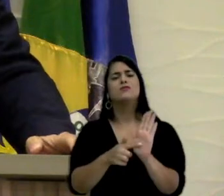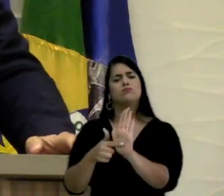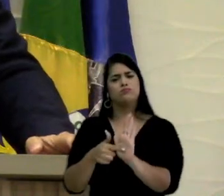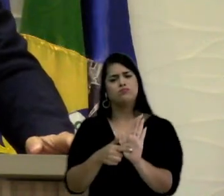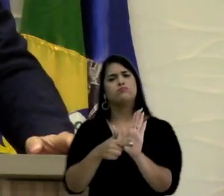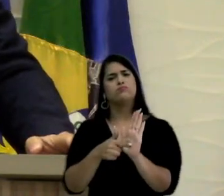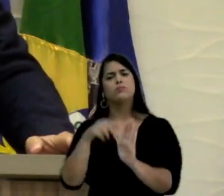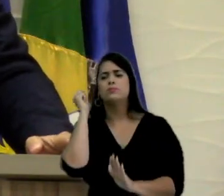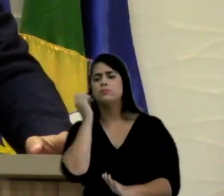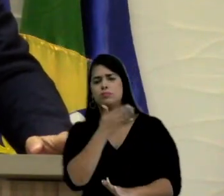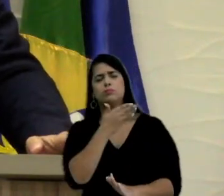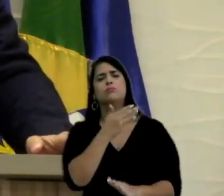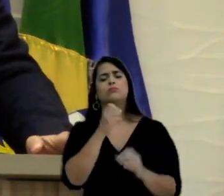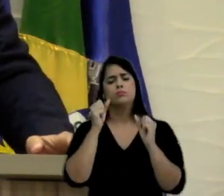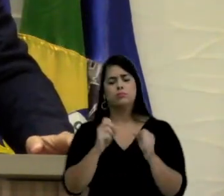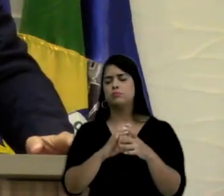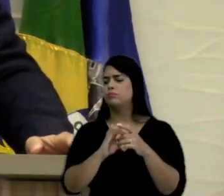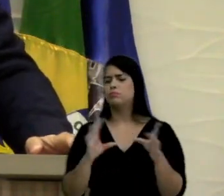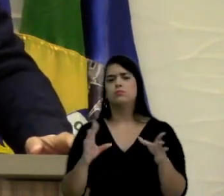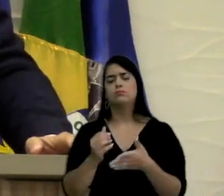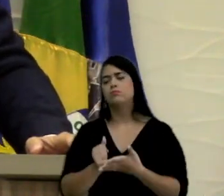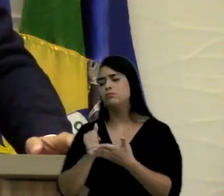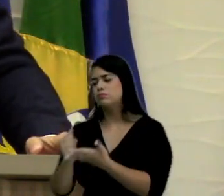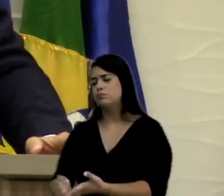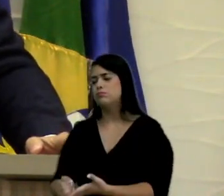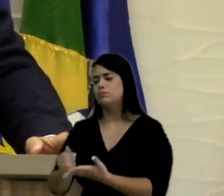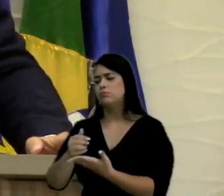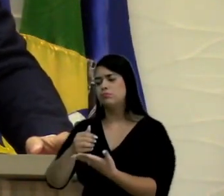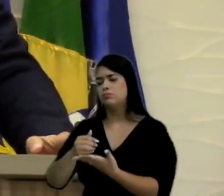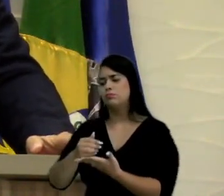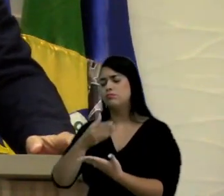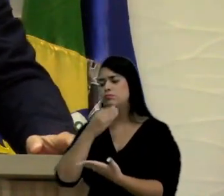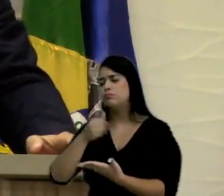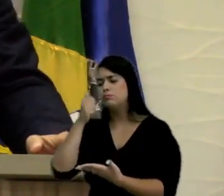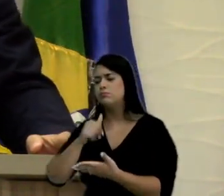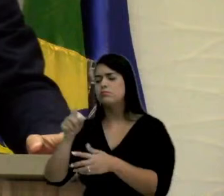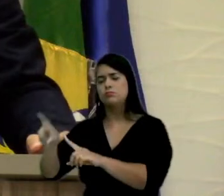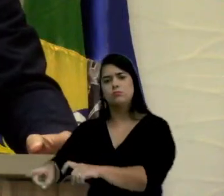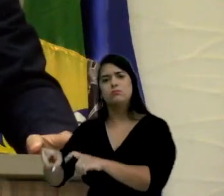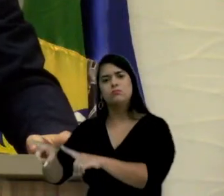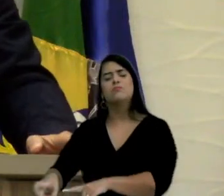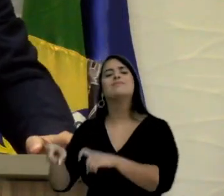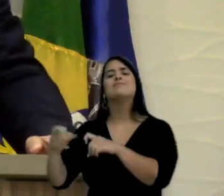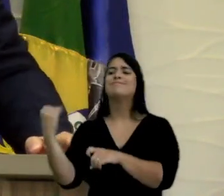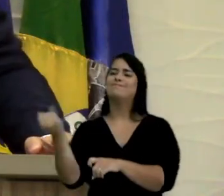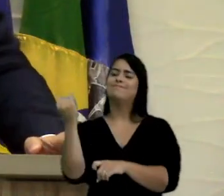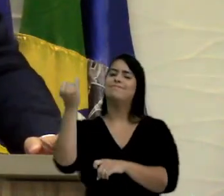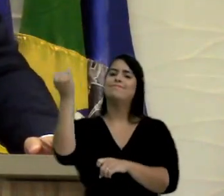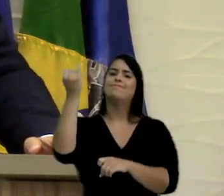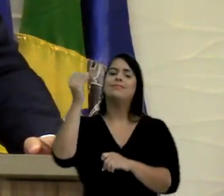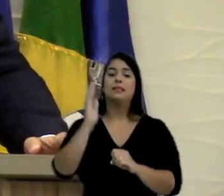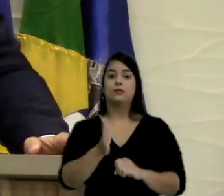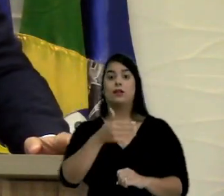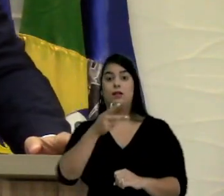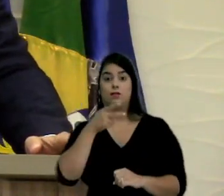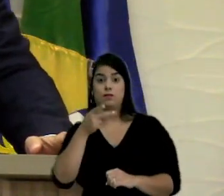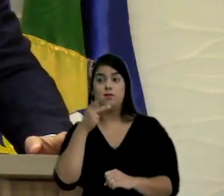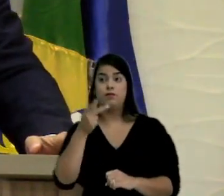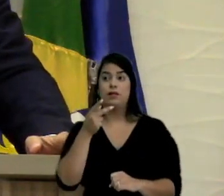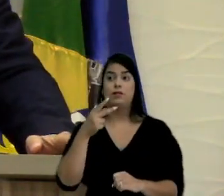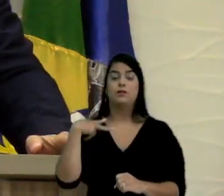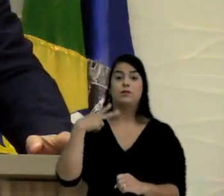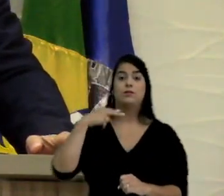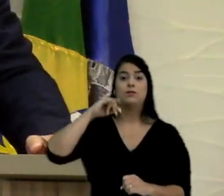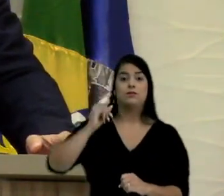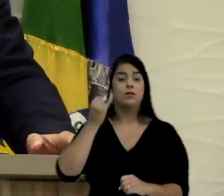provando que tem condições de atender o homem do campo com esse programa de aração de terra que é tão importante como aqui bem citou o vereador Júnior é um